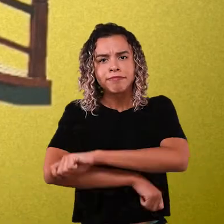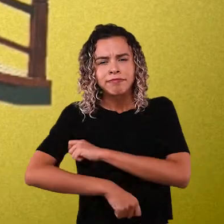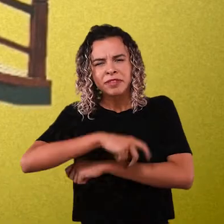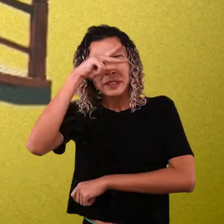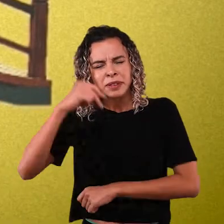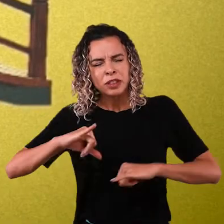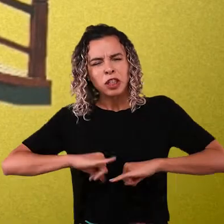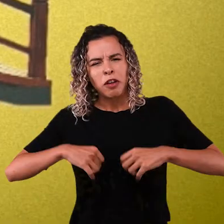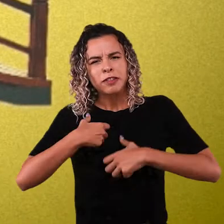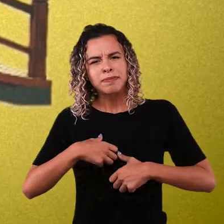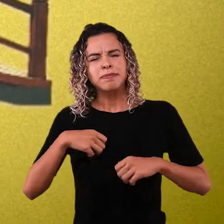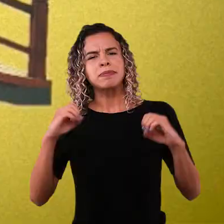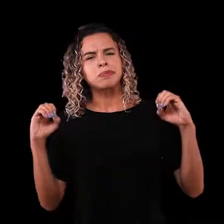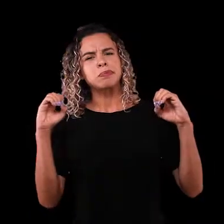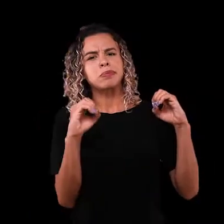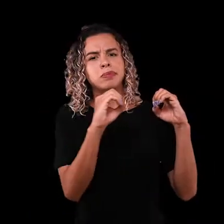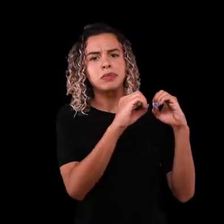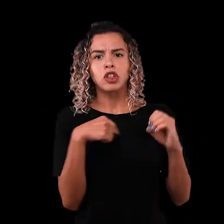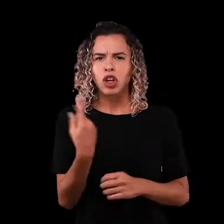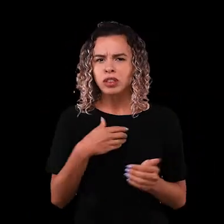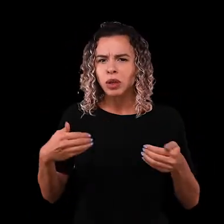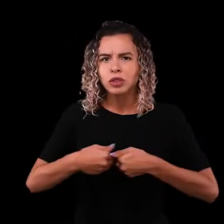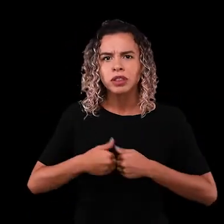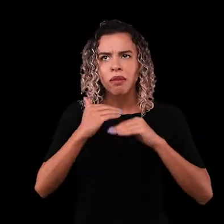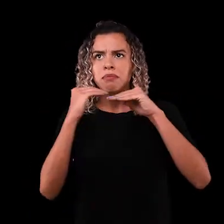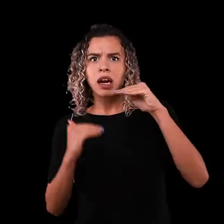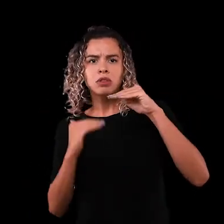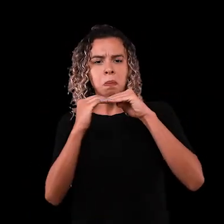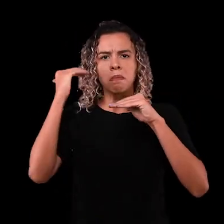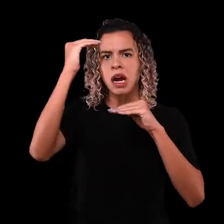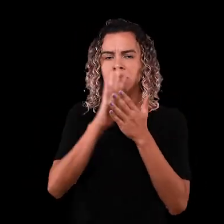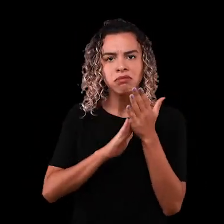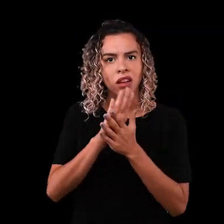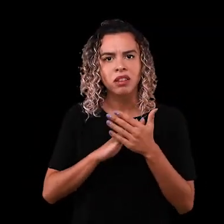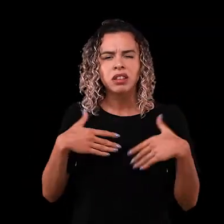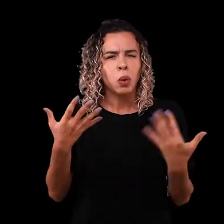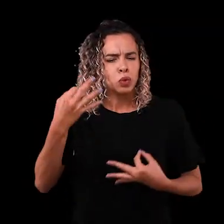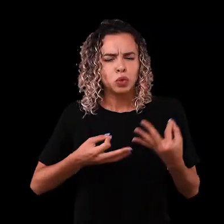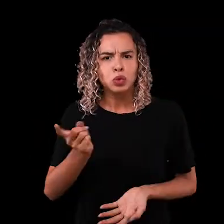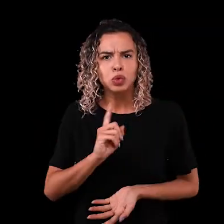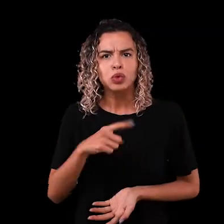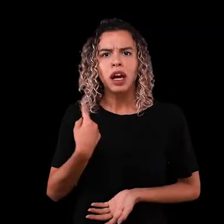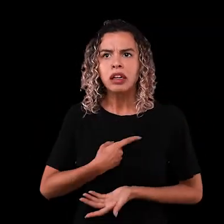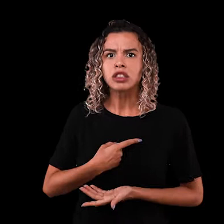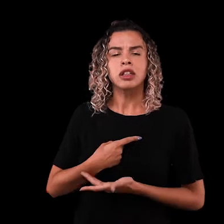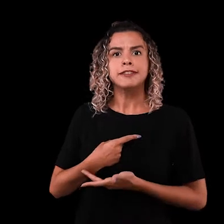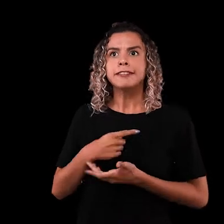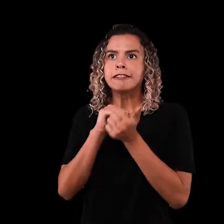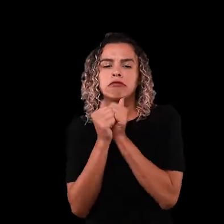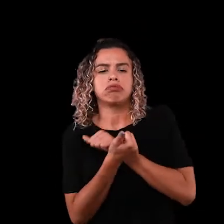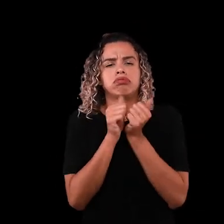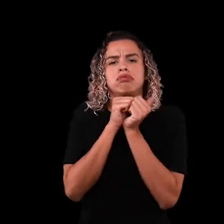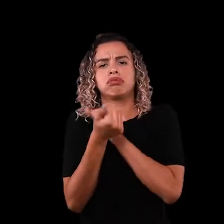do quão difícil e doloroso isso possa ser. Nós autistas não somos mais e nem menos, portanto, não é justo termos que viver uma vida toda em